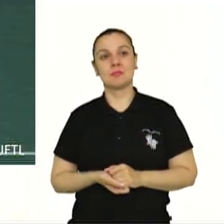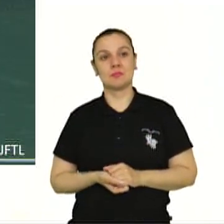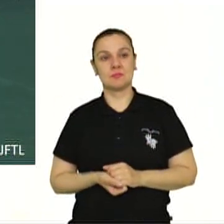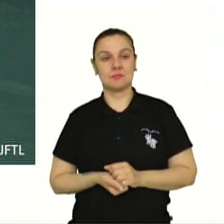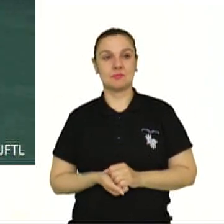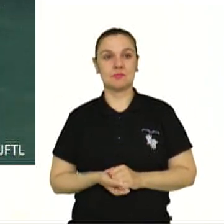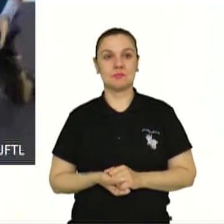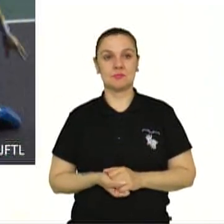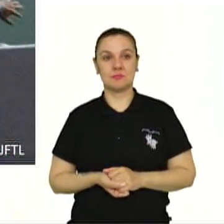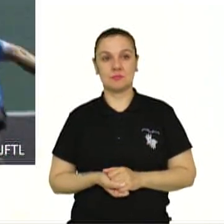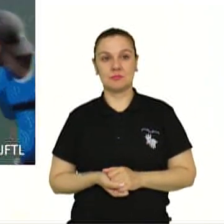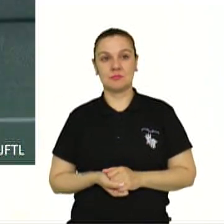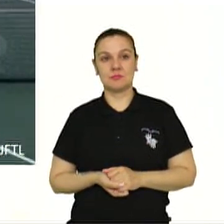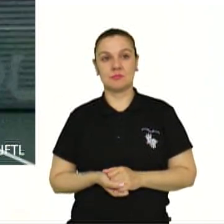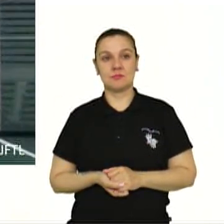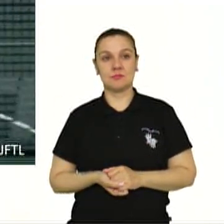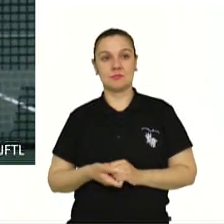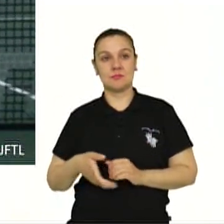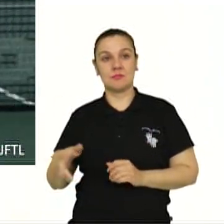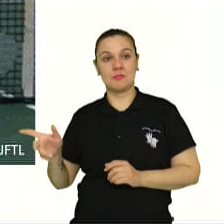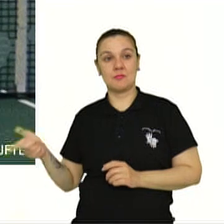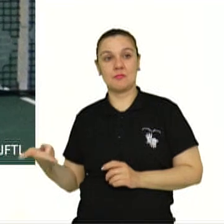nesse GIF aqui que eu consegui achar. Ó.